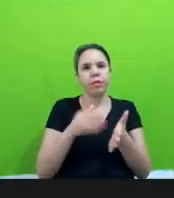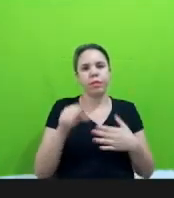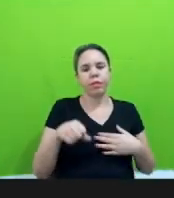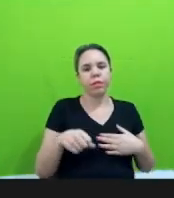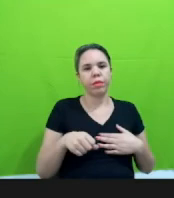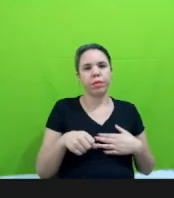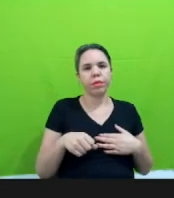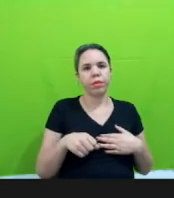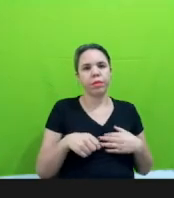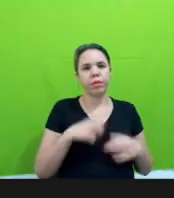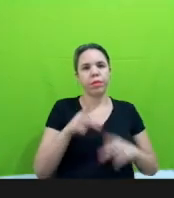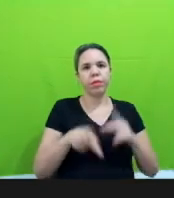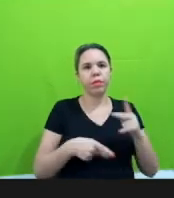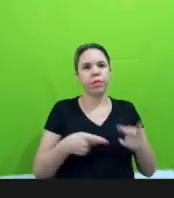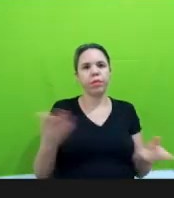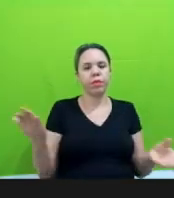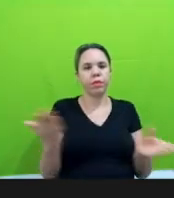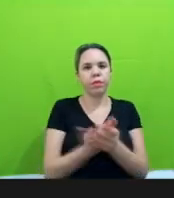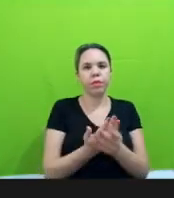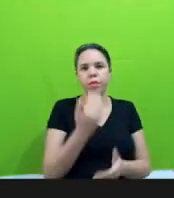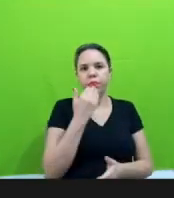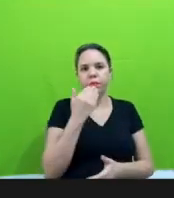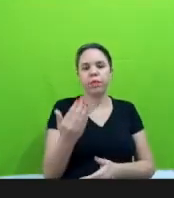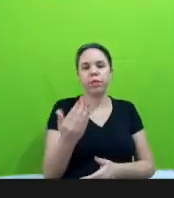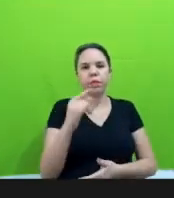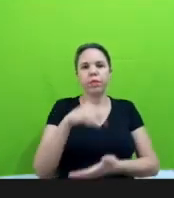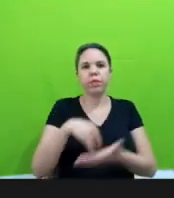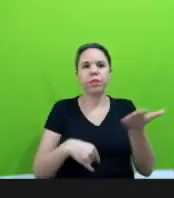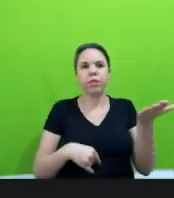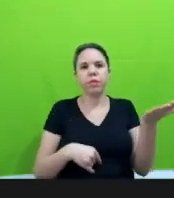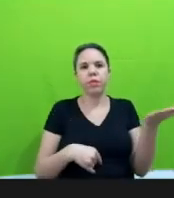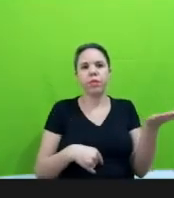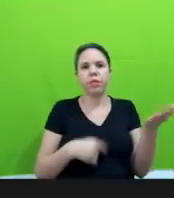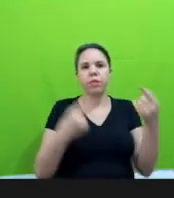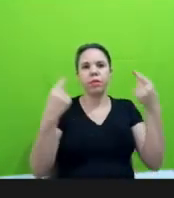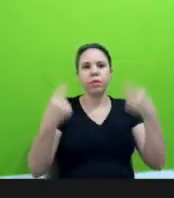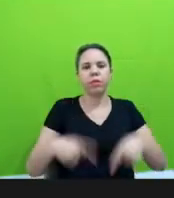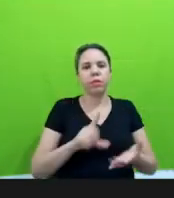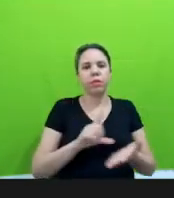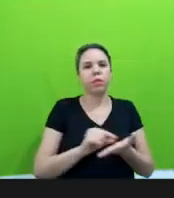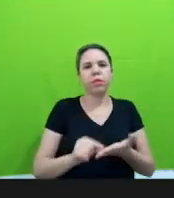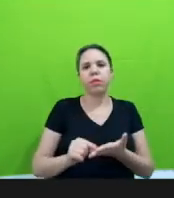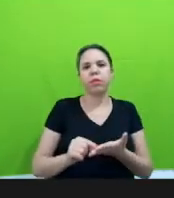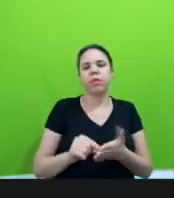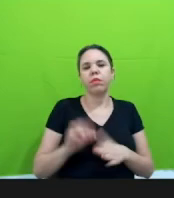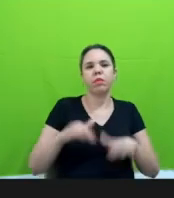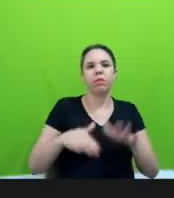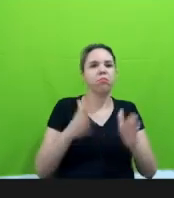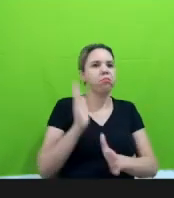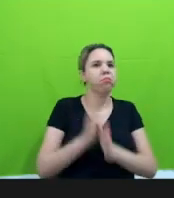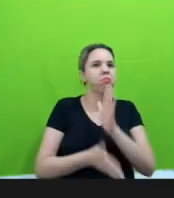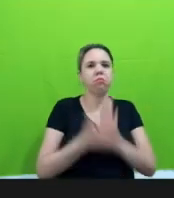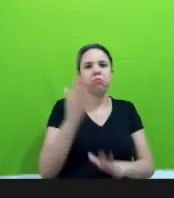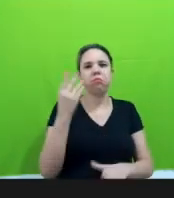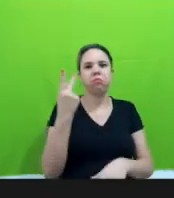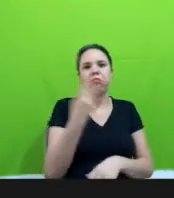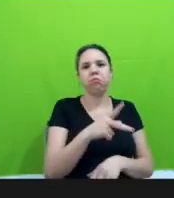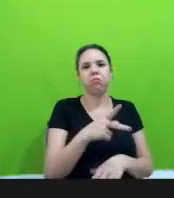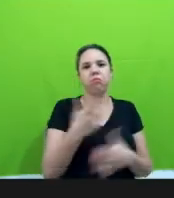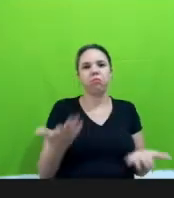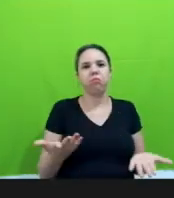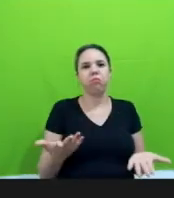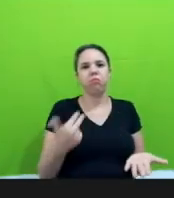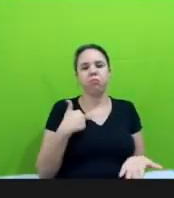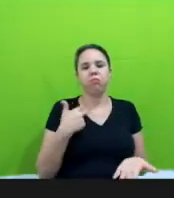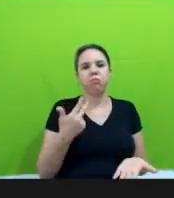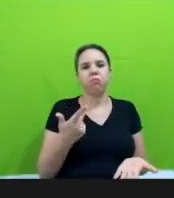para a pessoa entrar com recurso. Você vai interpor recurso atacando artigos de algo que muitas vezes não tem nada a ver com aquilo, que está impossibilitando que você